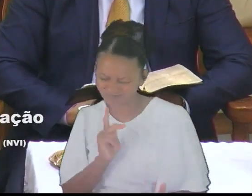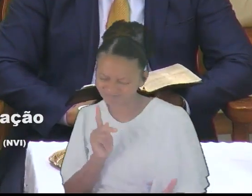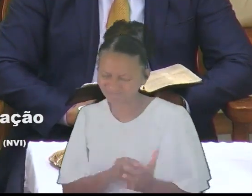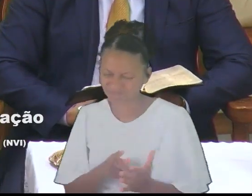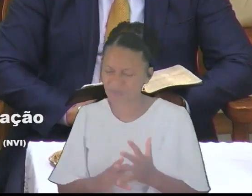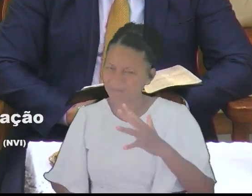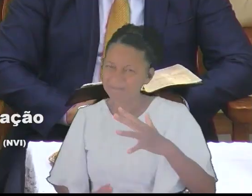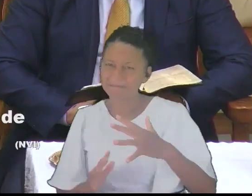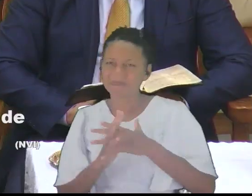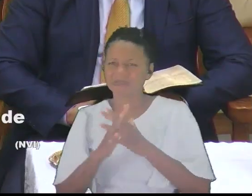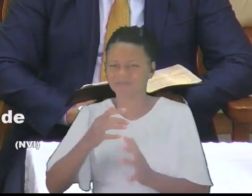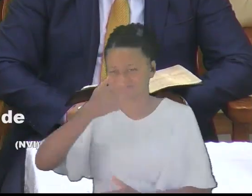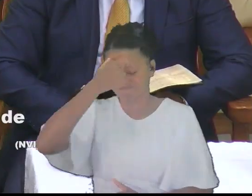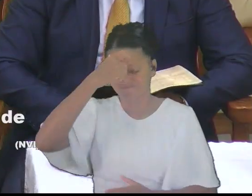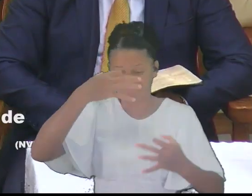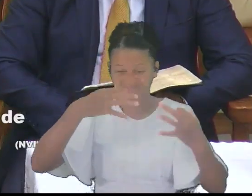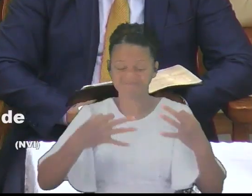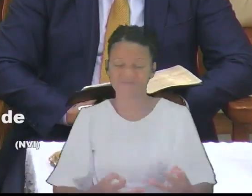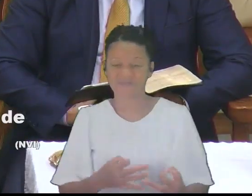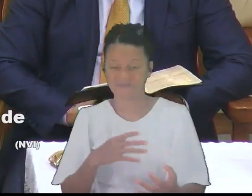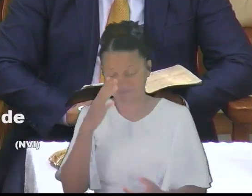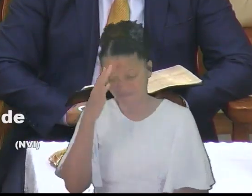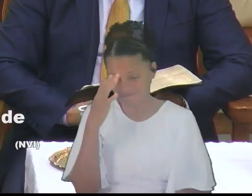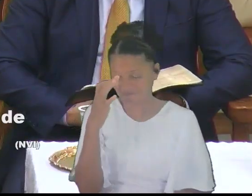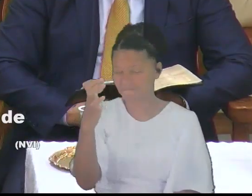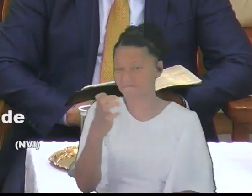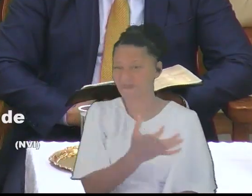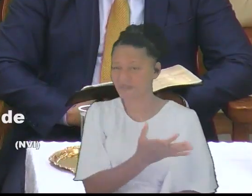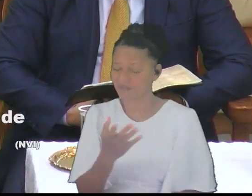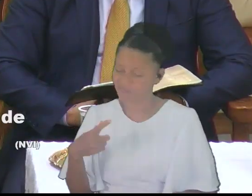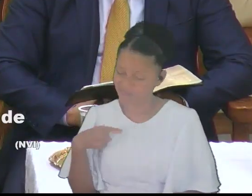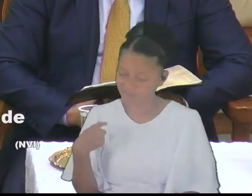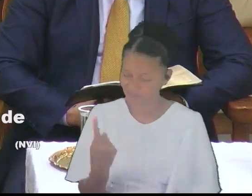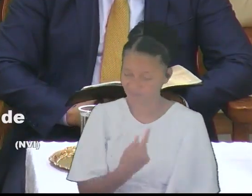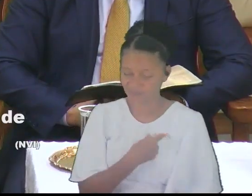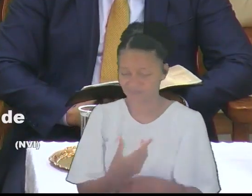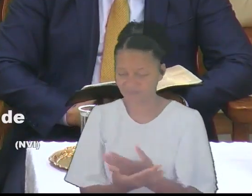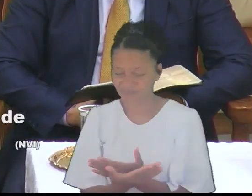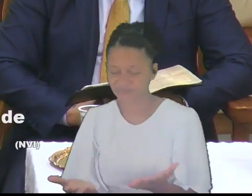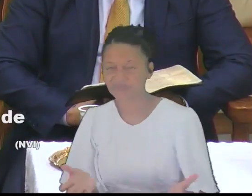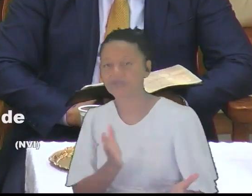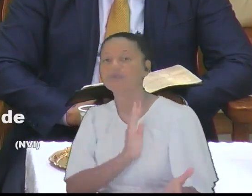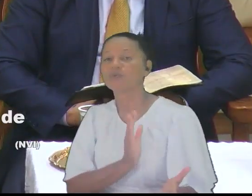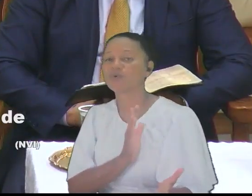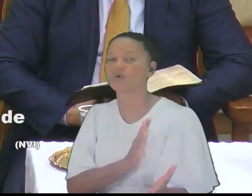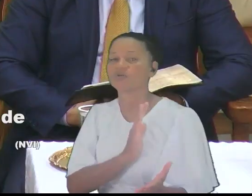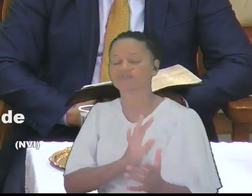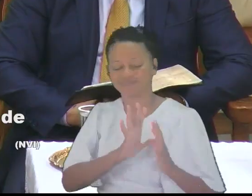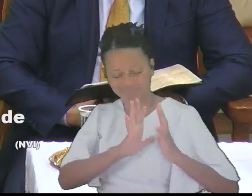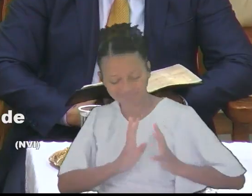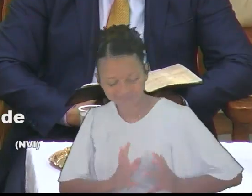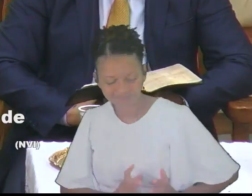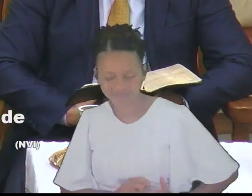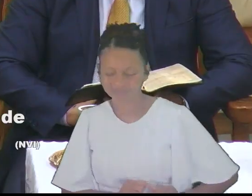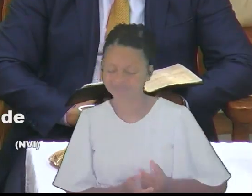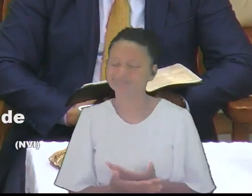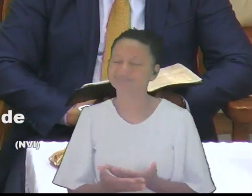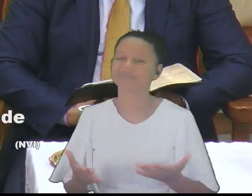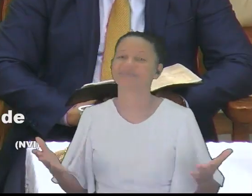convicção de fé. Prossiga. Porque o nosso coração foi purificado de uma